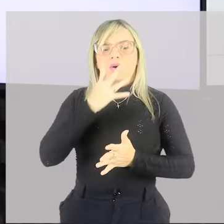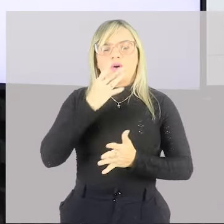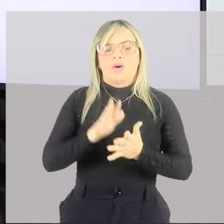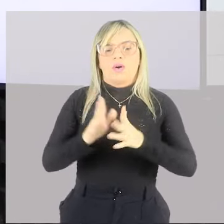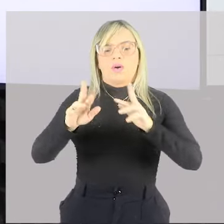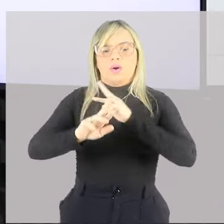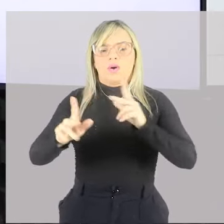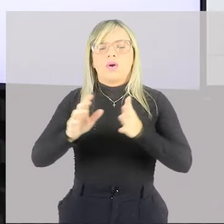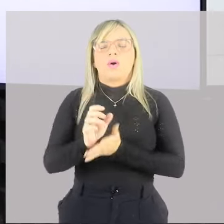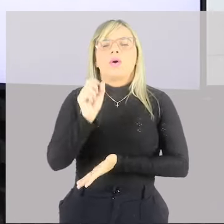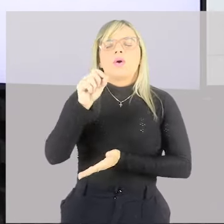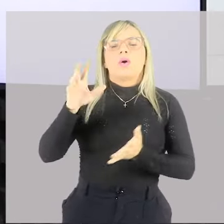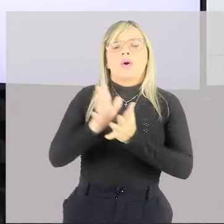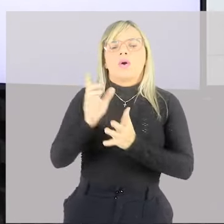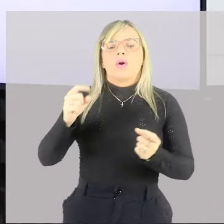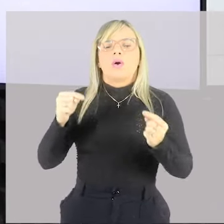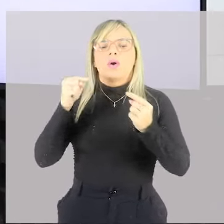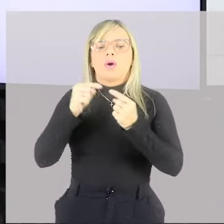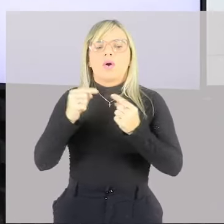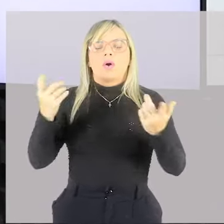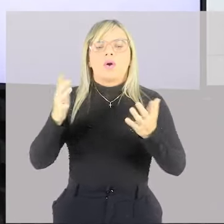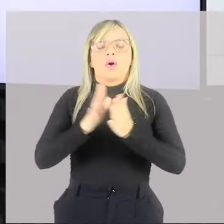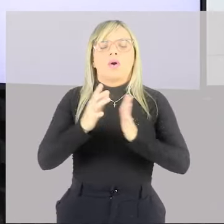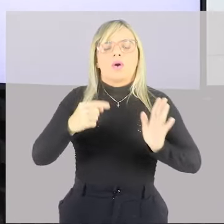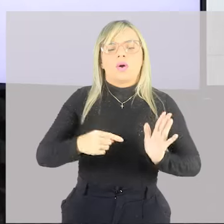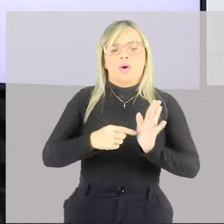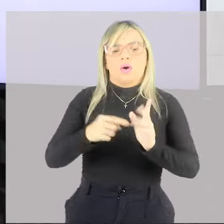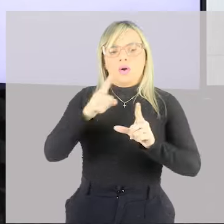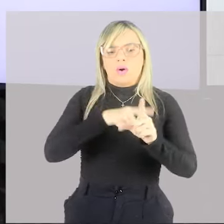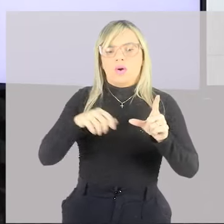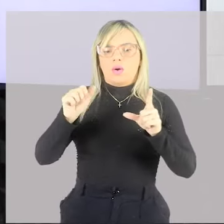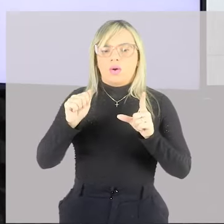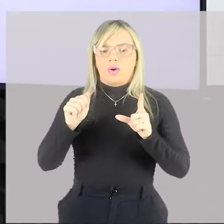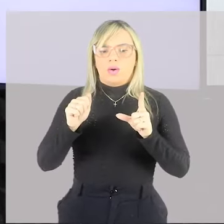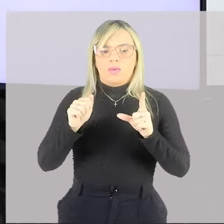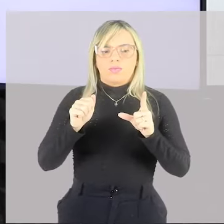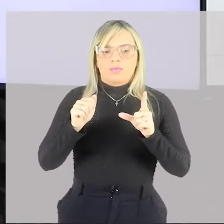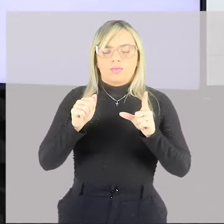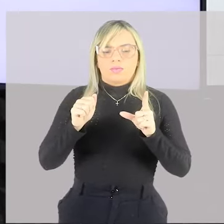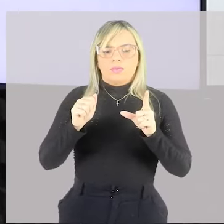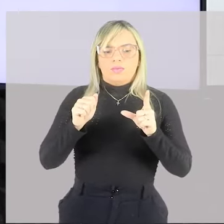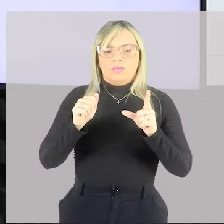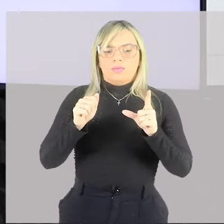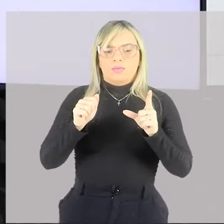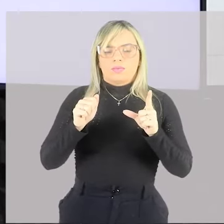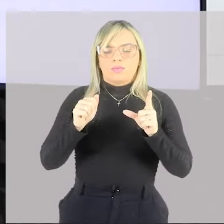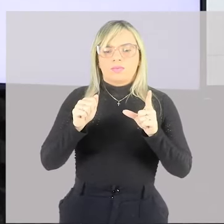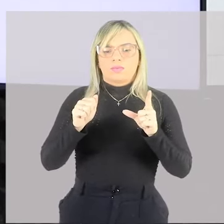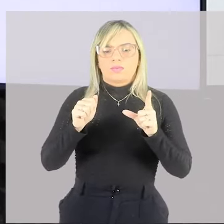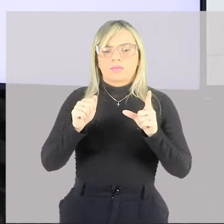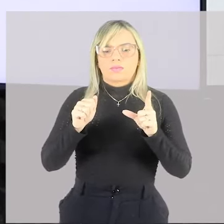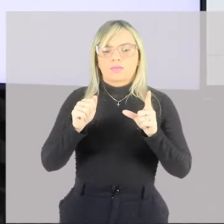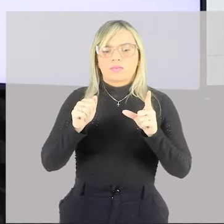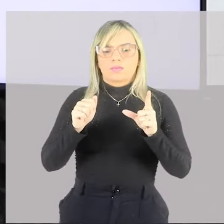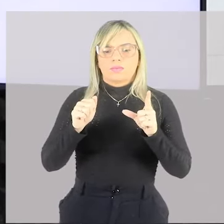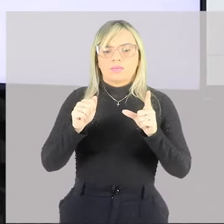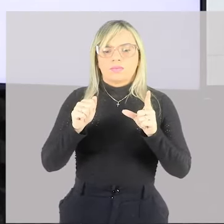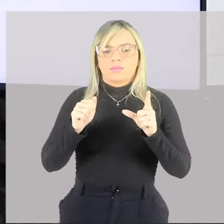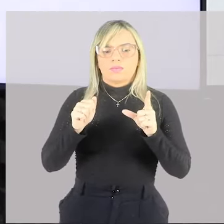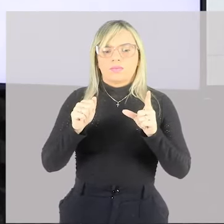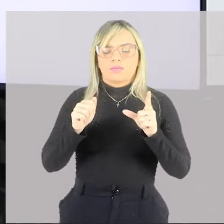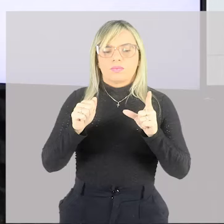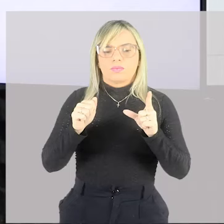Então qual é o objetivo disso retratar em suas obras cores que idealizam letra A de acordo com o reflexo da luz solar dos